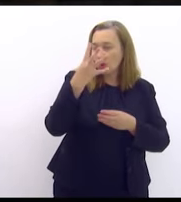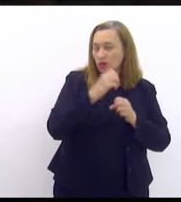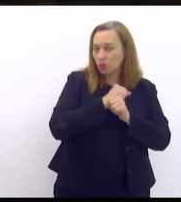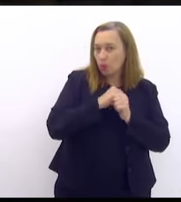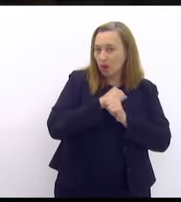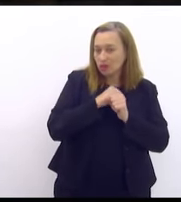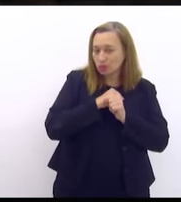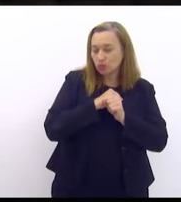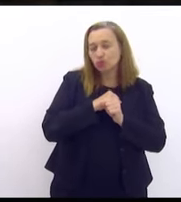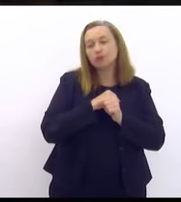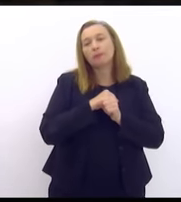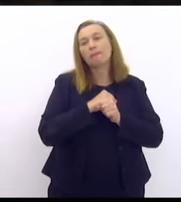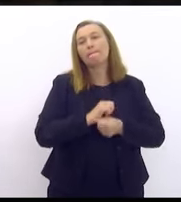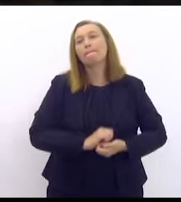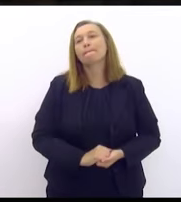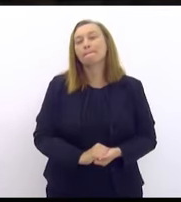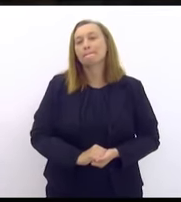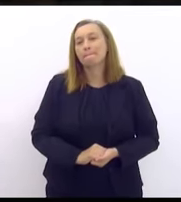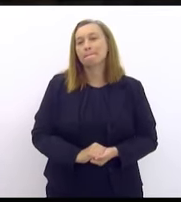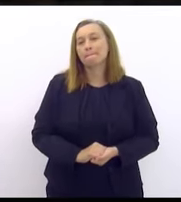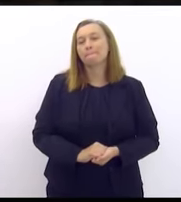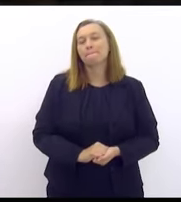4 anos,